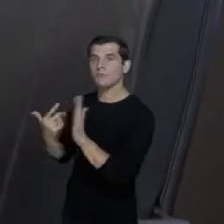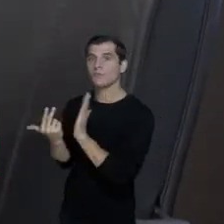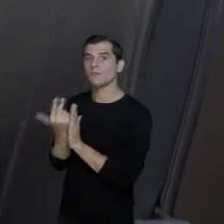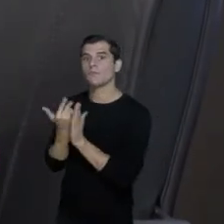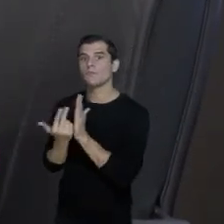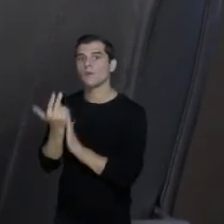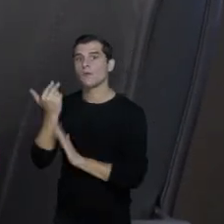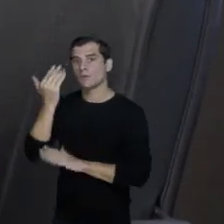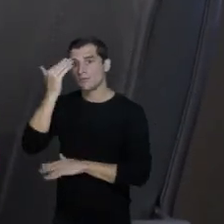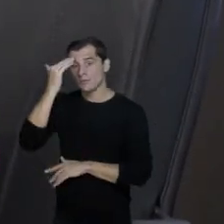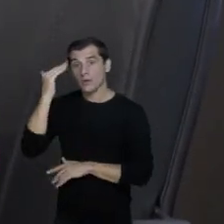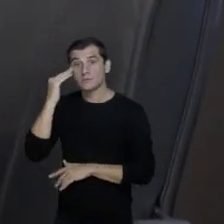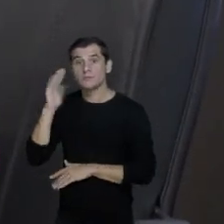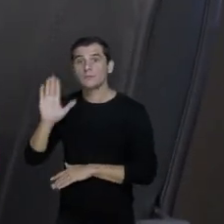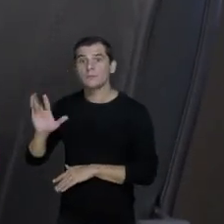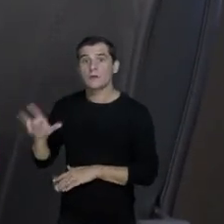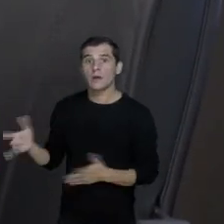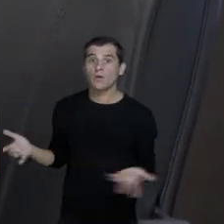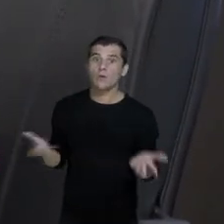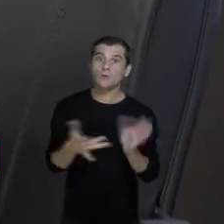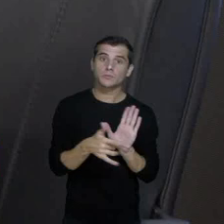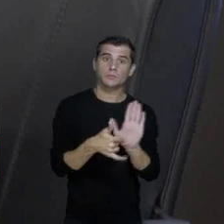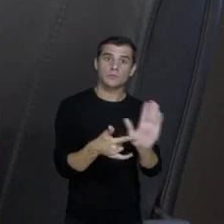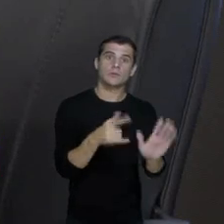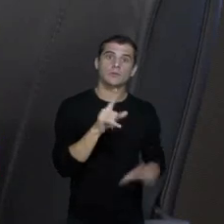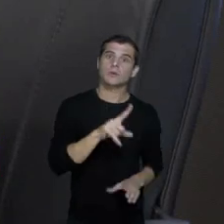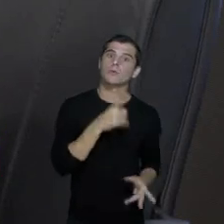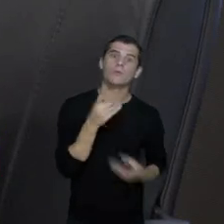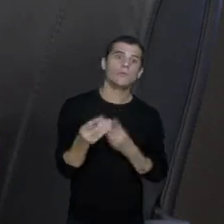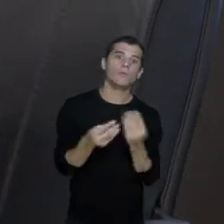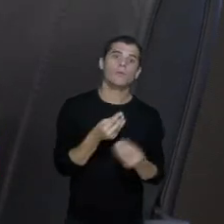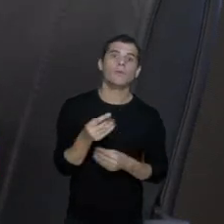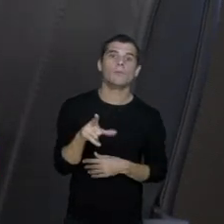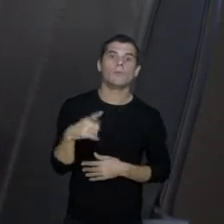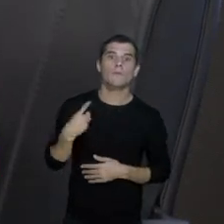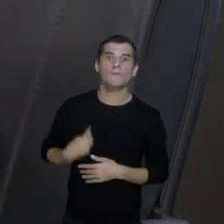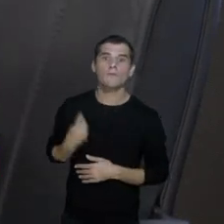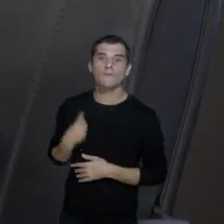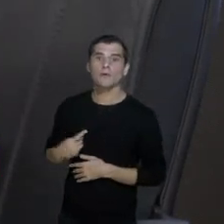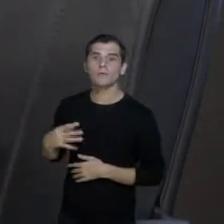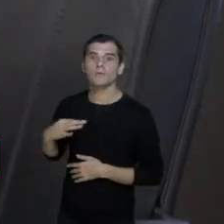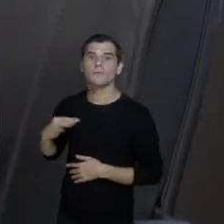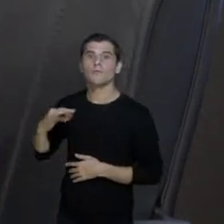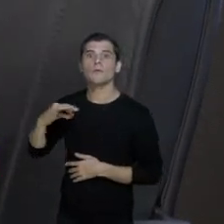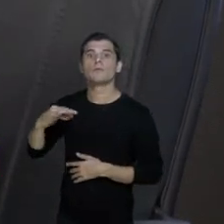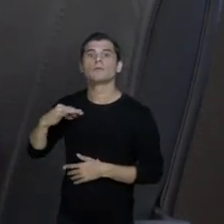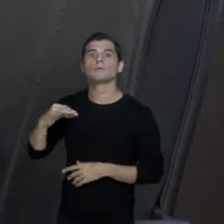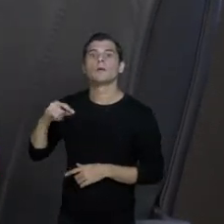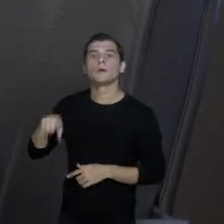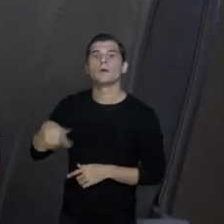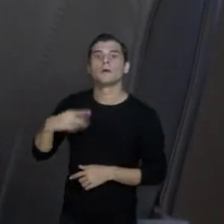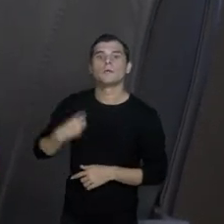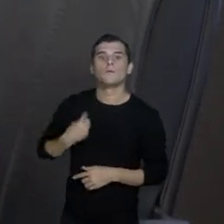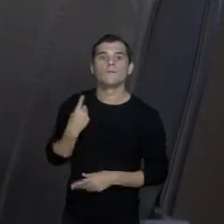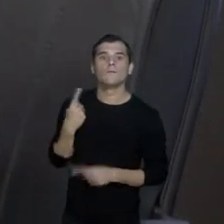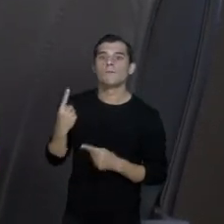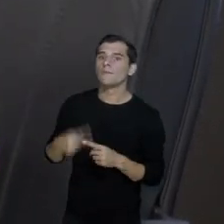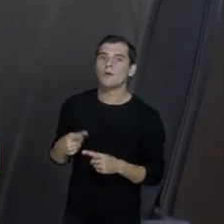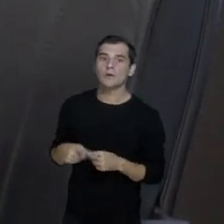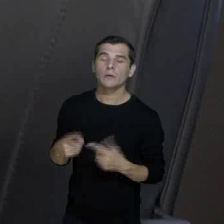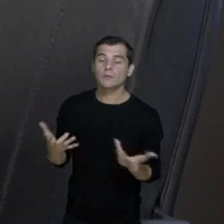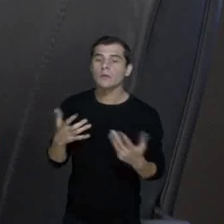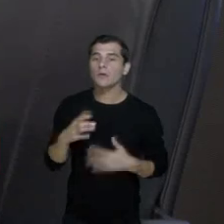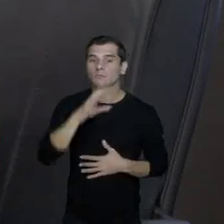acho que hoje o sentido aqui é é contar para vocês como eu me tornei um voluntário Como eu como eu quero ser esse cidadão